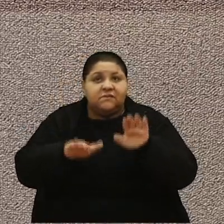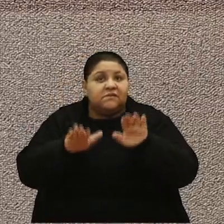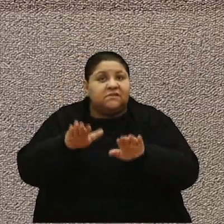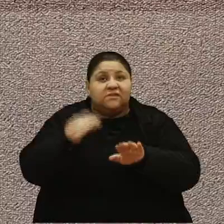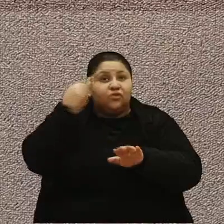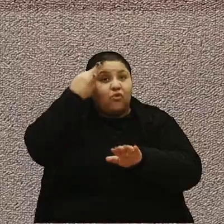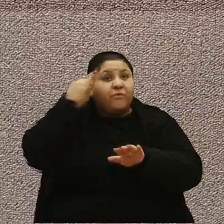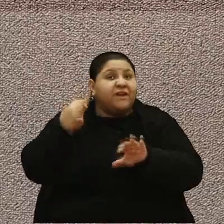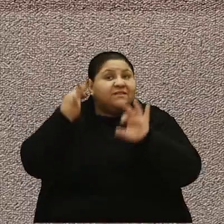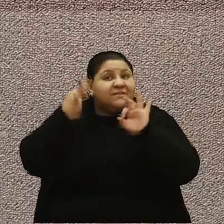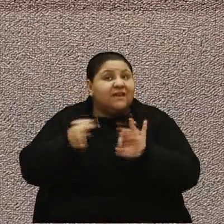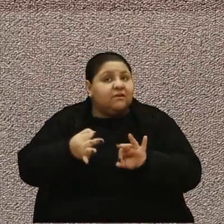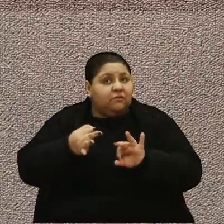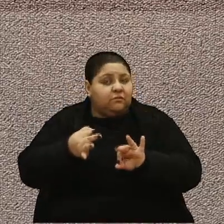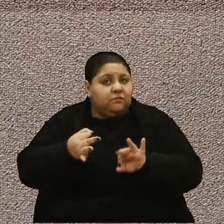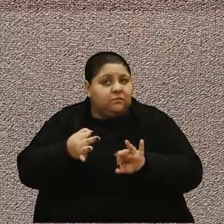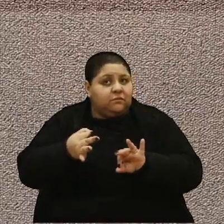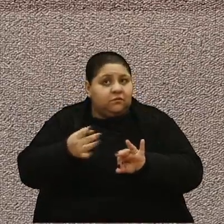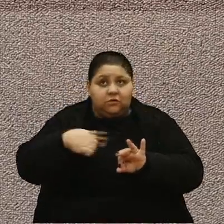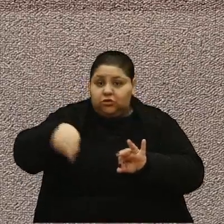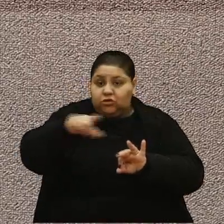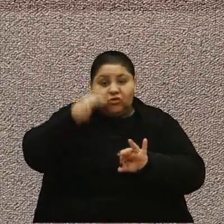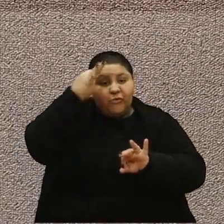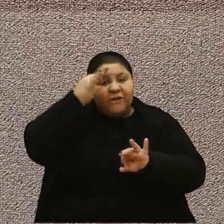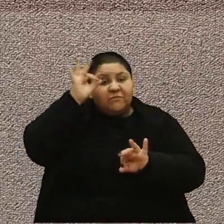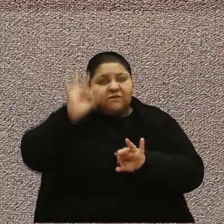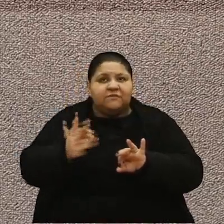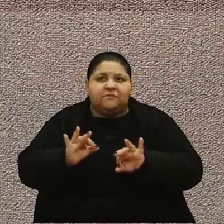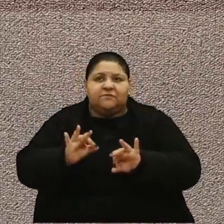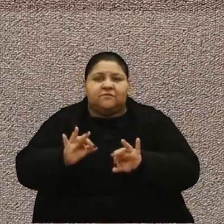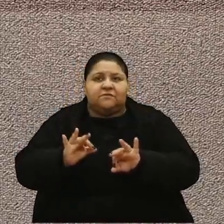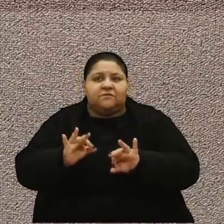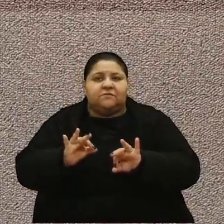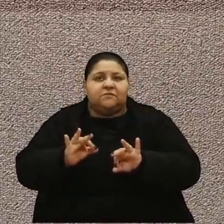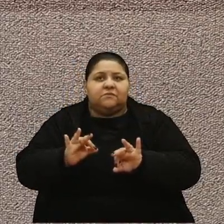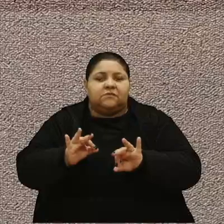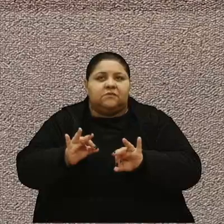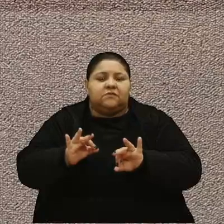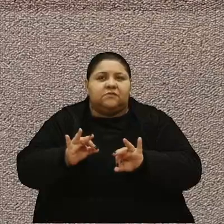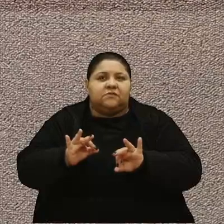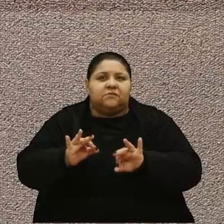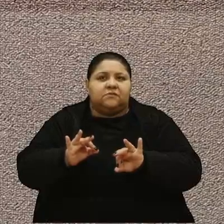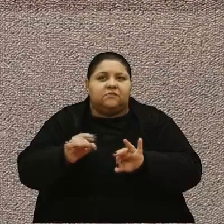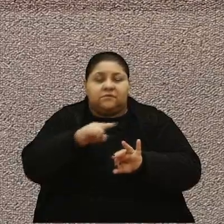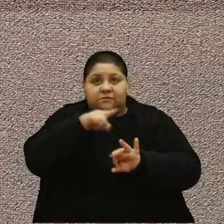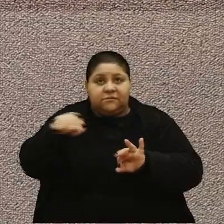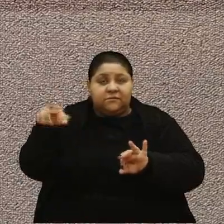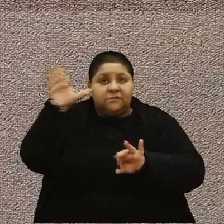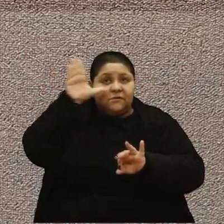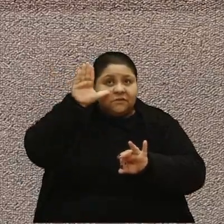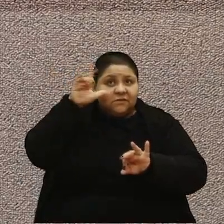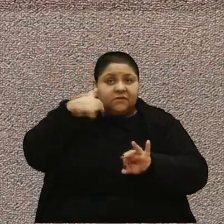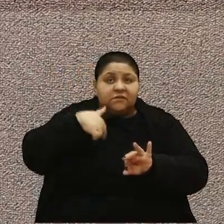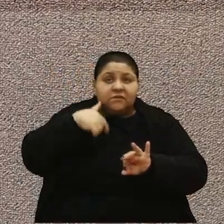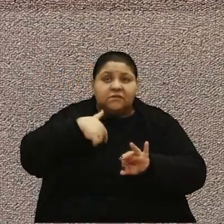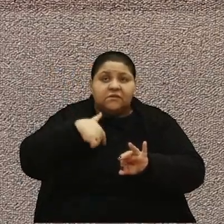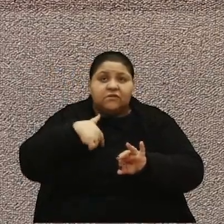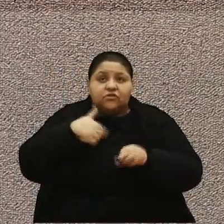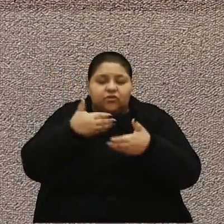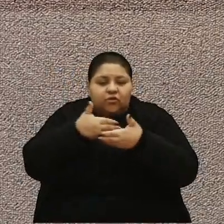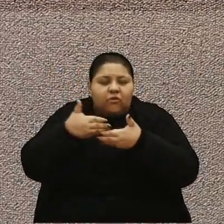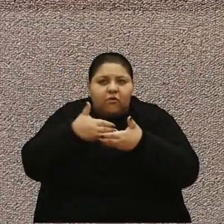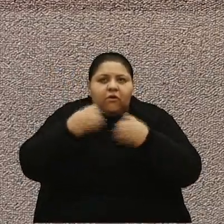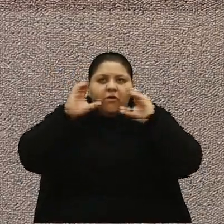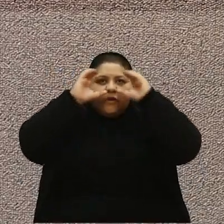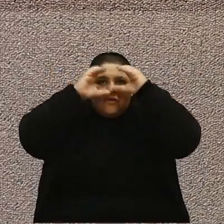essa dimensão. Nós não temos. Quando muitas vezes, se vocês observam, eu sou que nem filhote de coruja. Eu